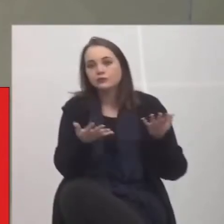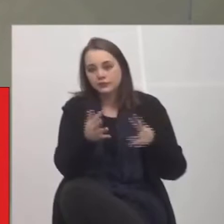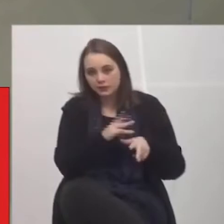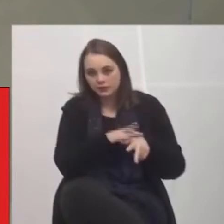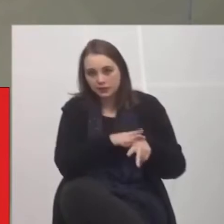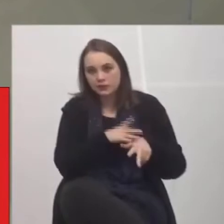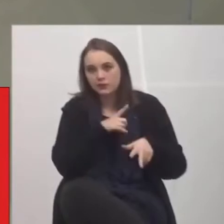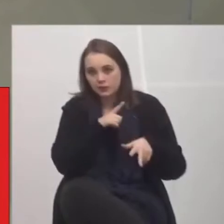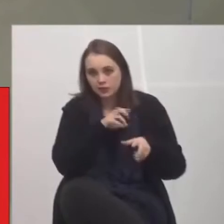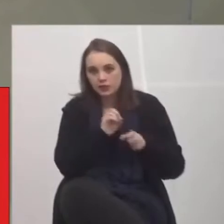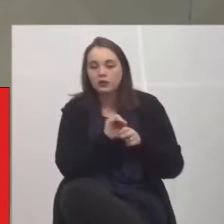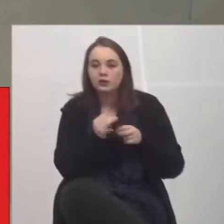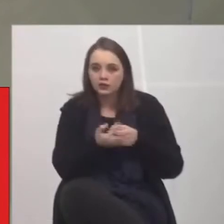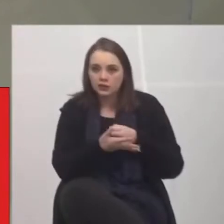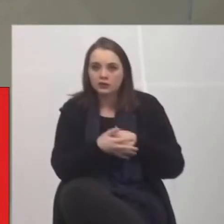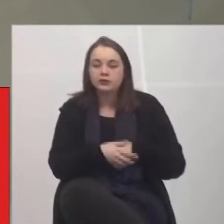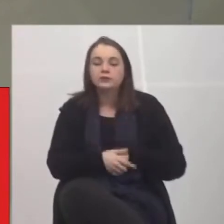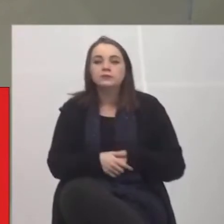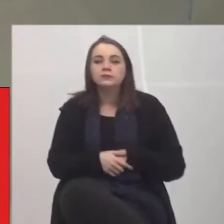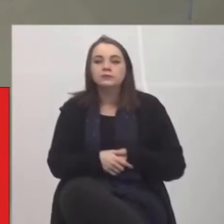com Covid.